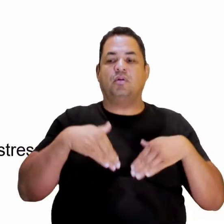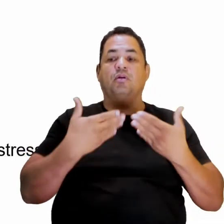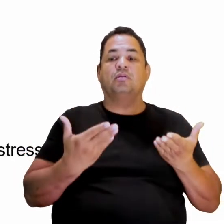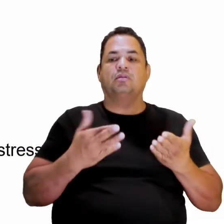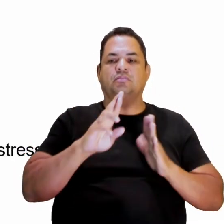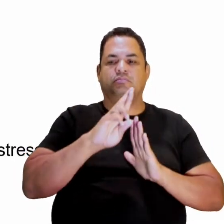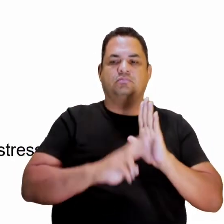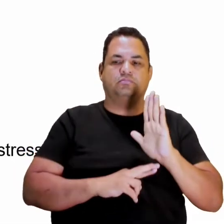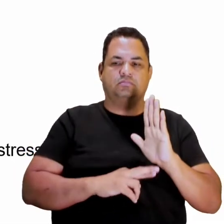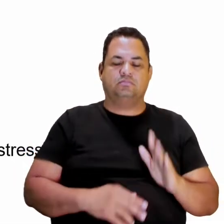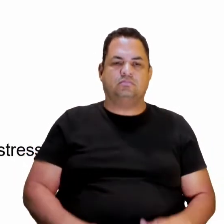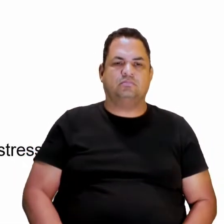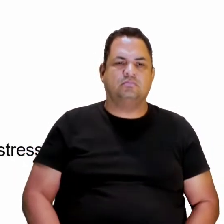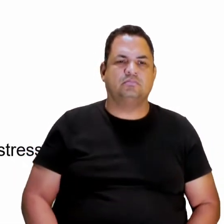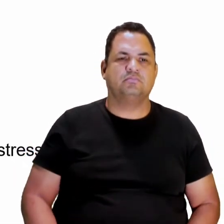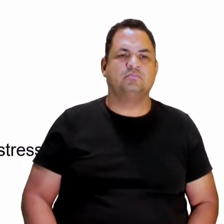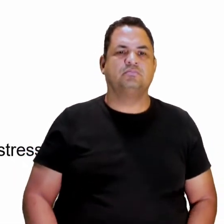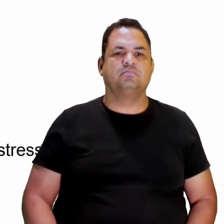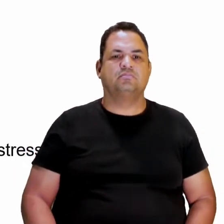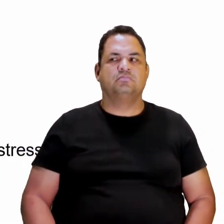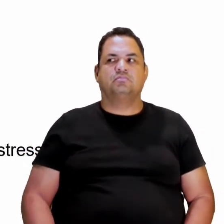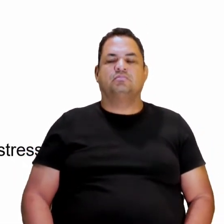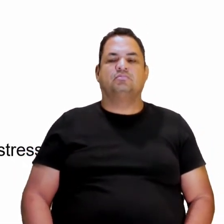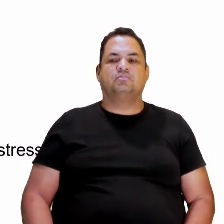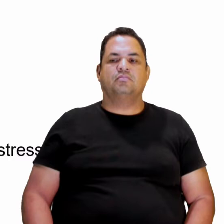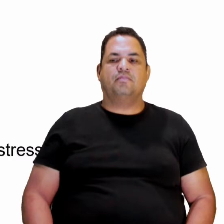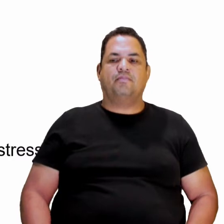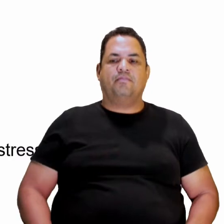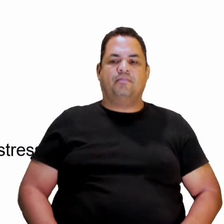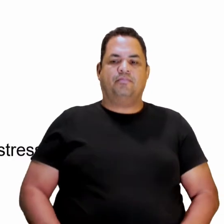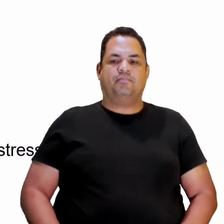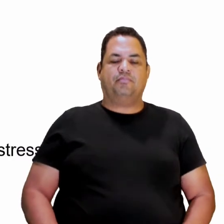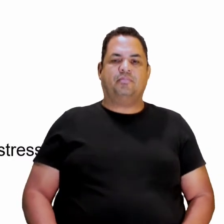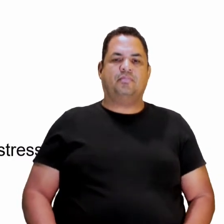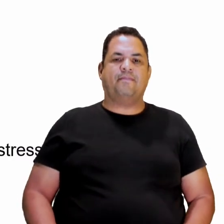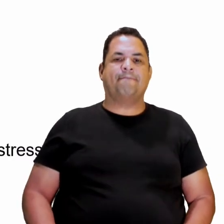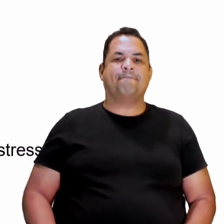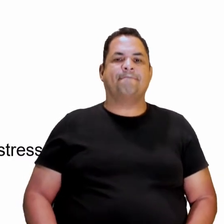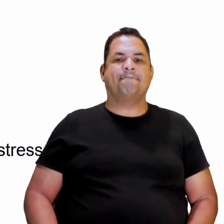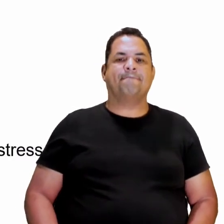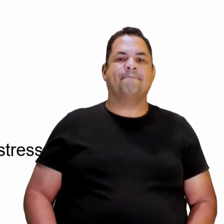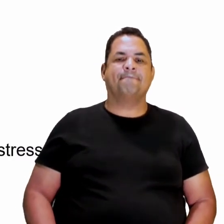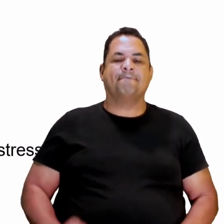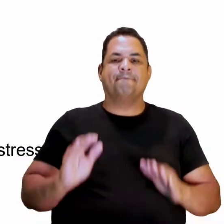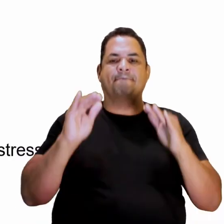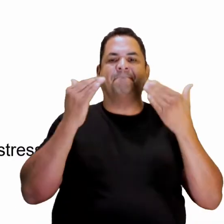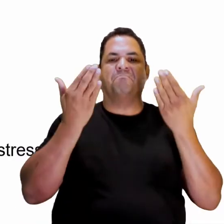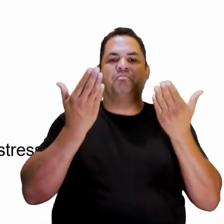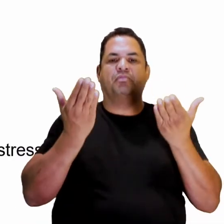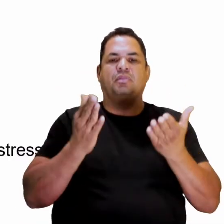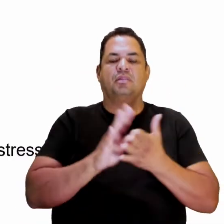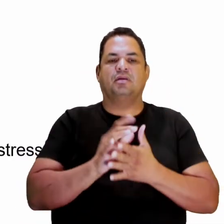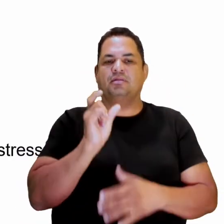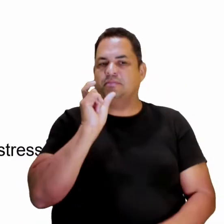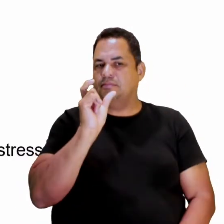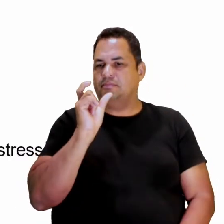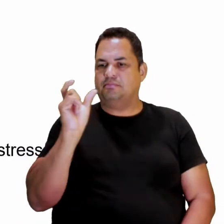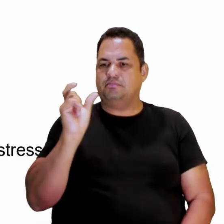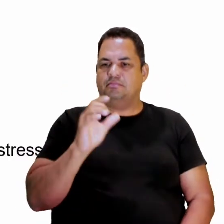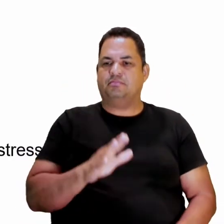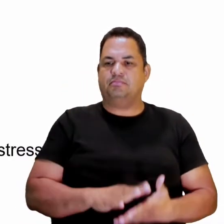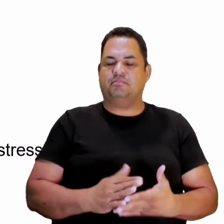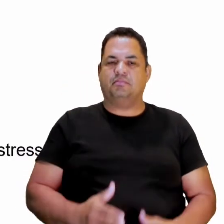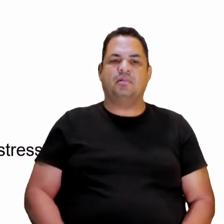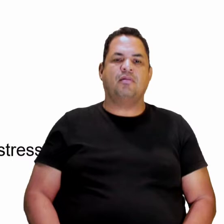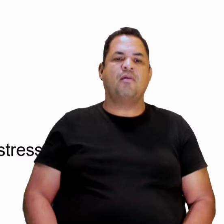essa? É aquela regra que você vai... Vamos ver se vocês estão ligados. Olha só, olha as palavrinhas aqui. Essa